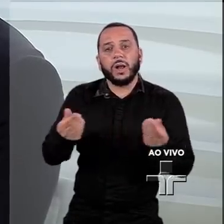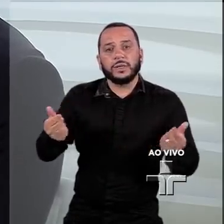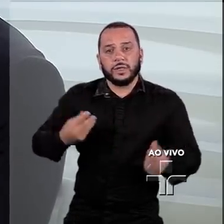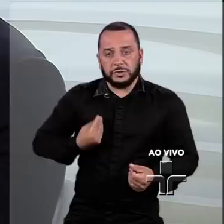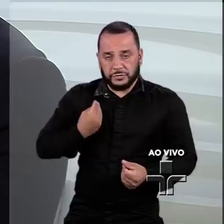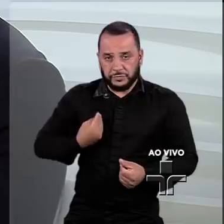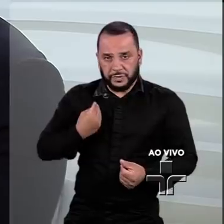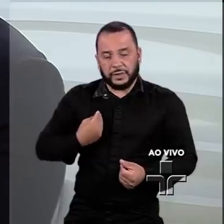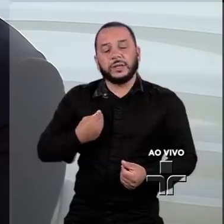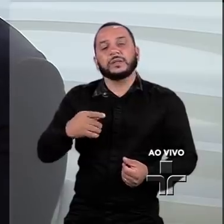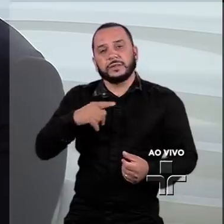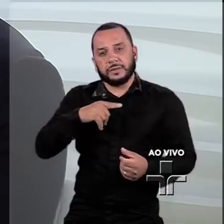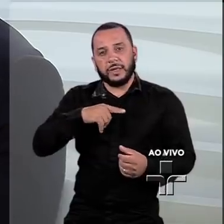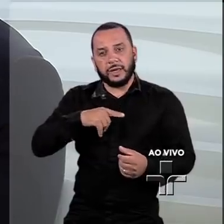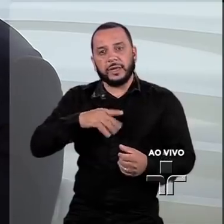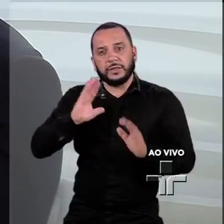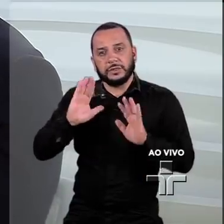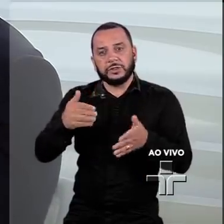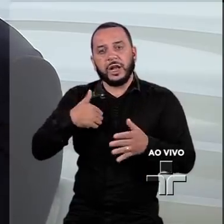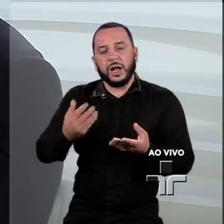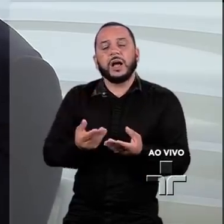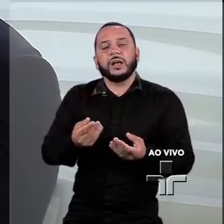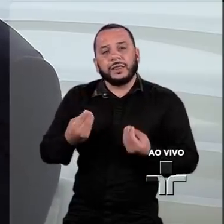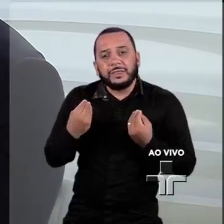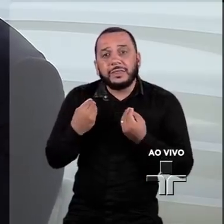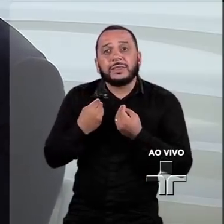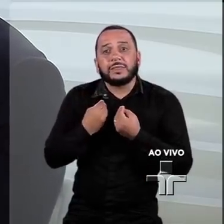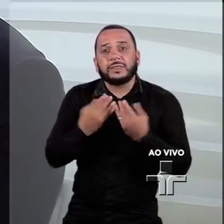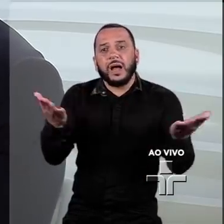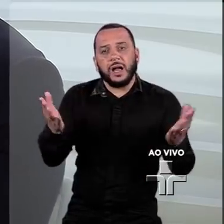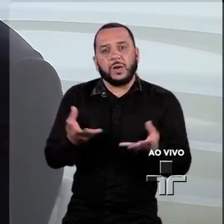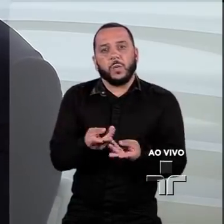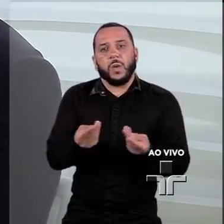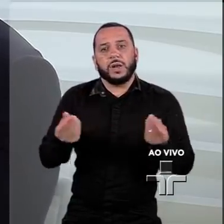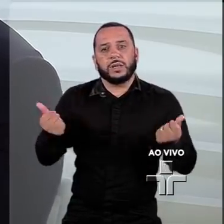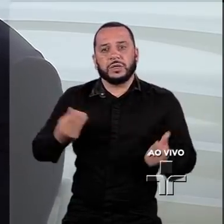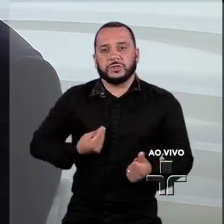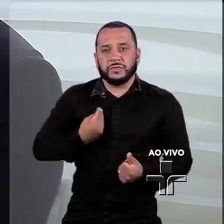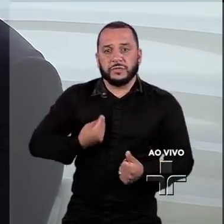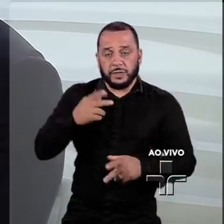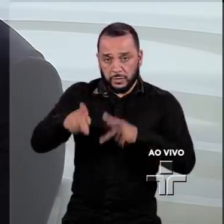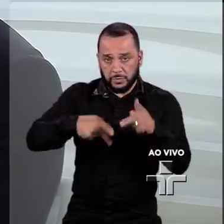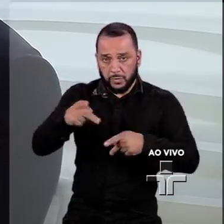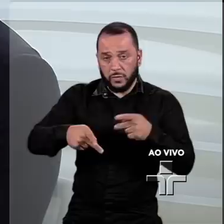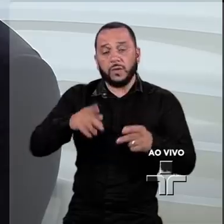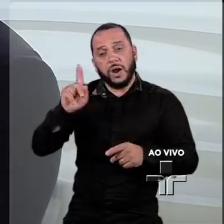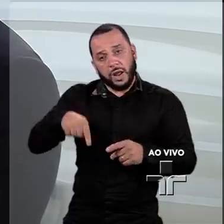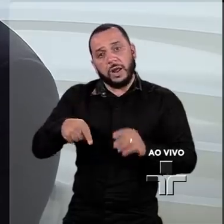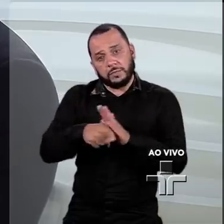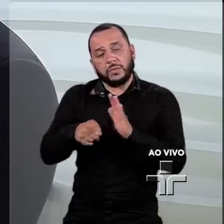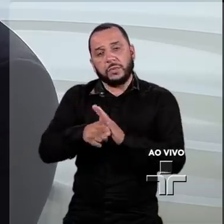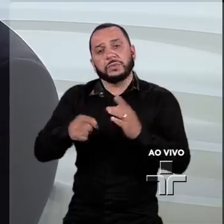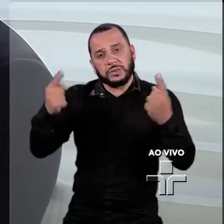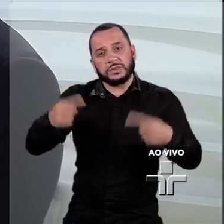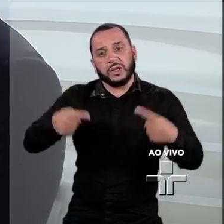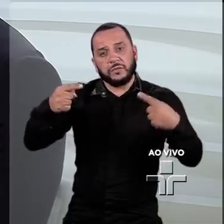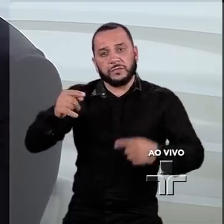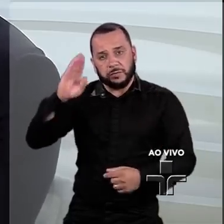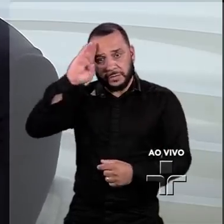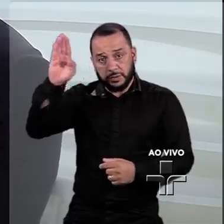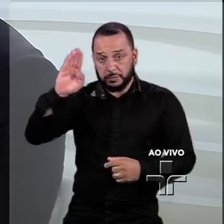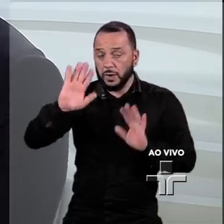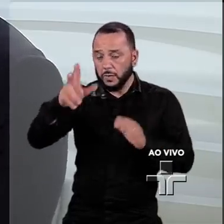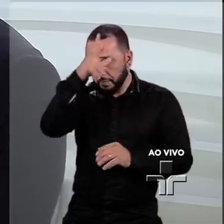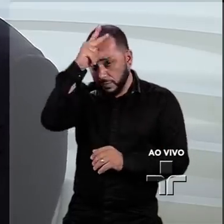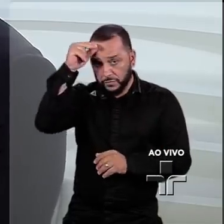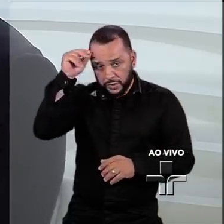desse guarda-chuva de dar mais qualidade de vida para a população, eu acho que esse é o principal desafio. É claro que o prefeito precisa cuidar